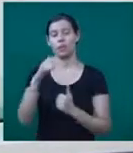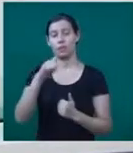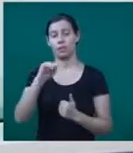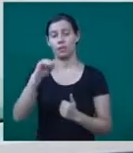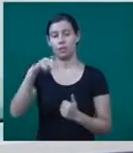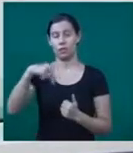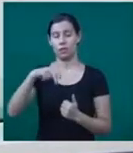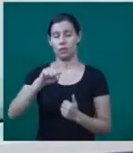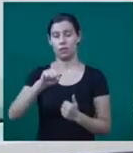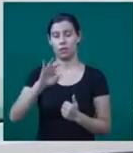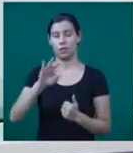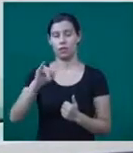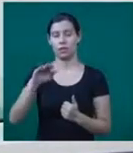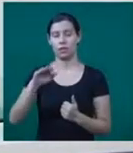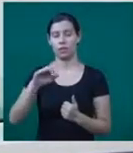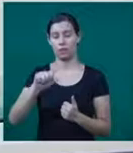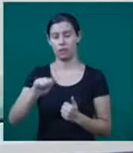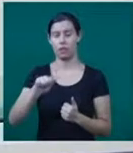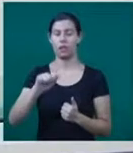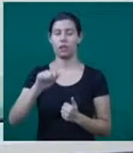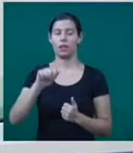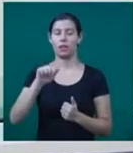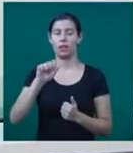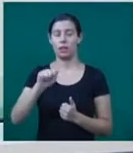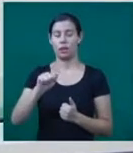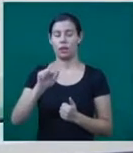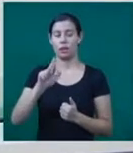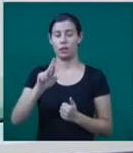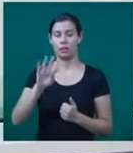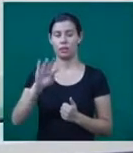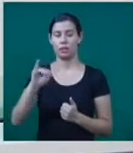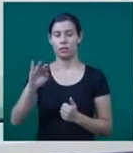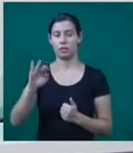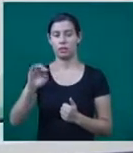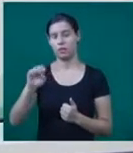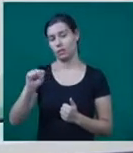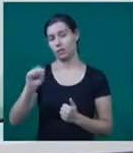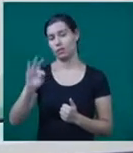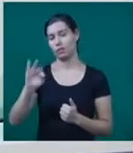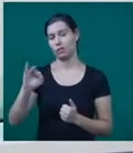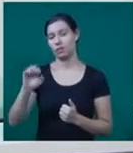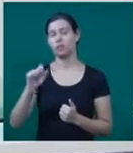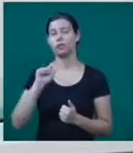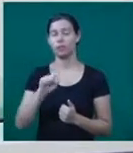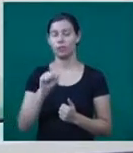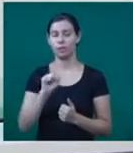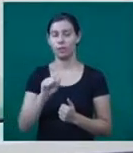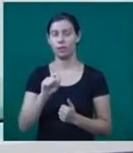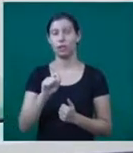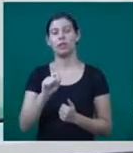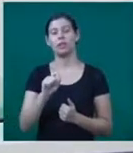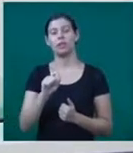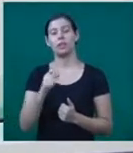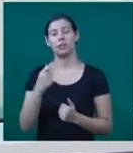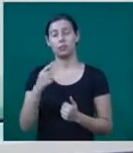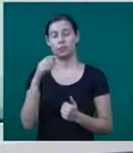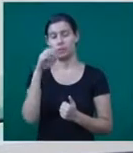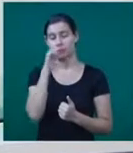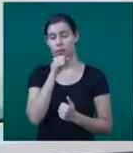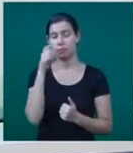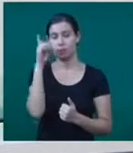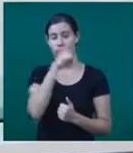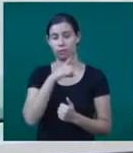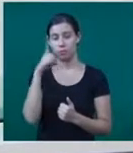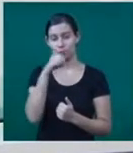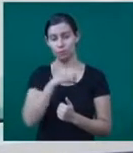de inverno. São 160 atletas no total, a maioria iniciantes na modalidade, mas os treinos são de gente grande. Muito